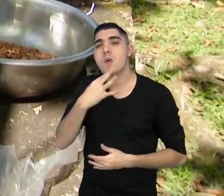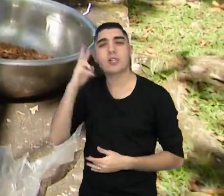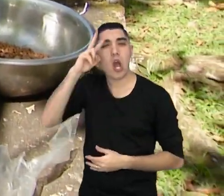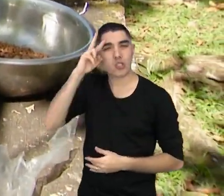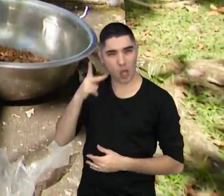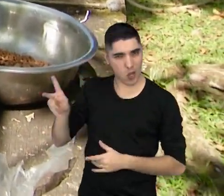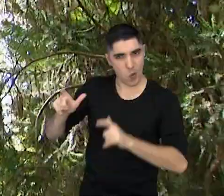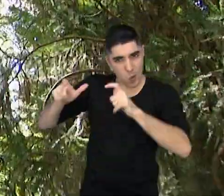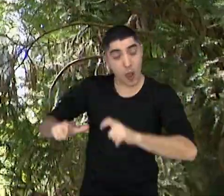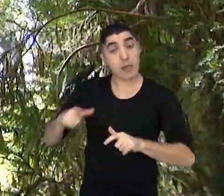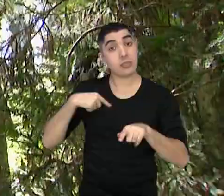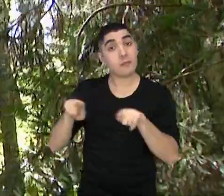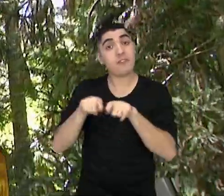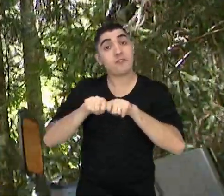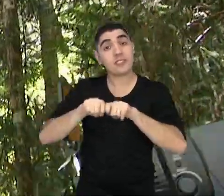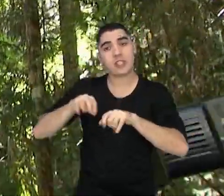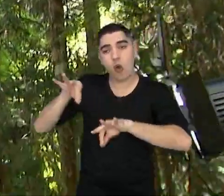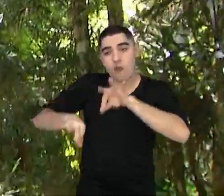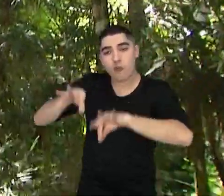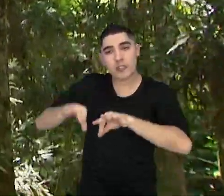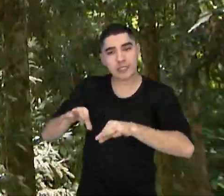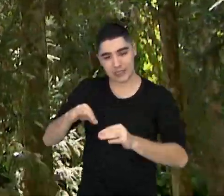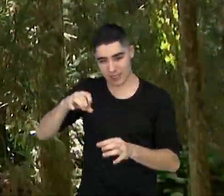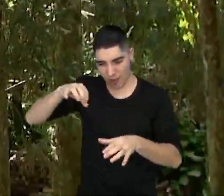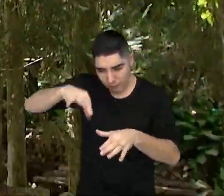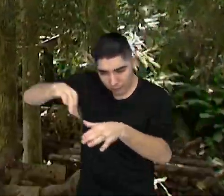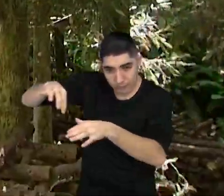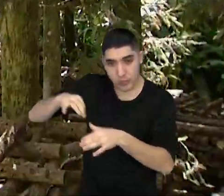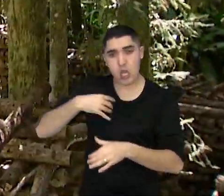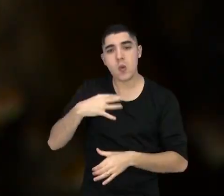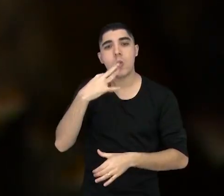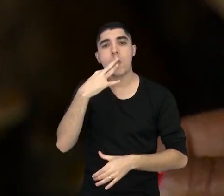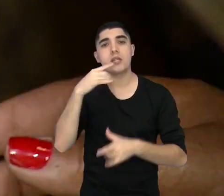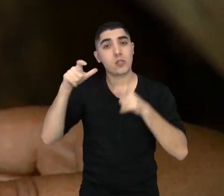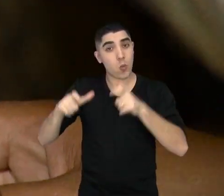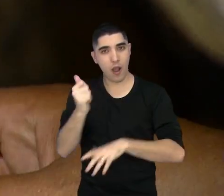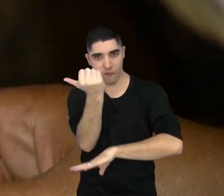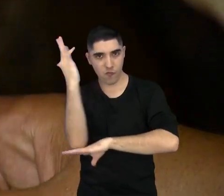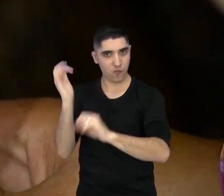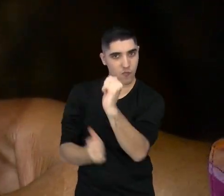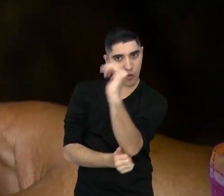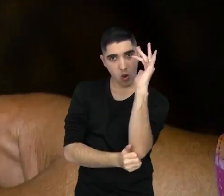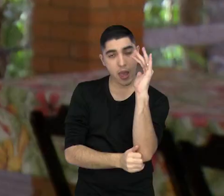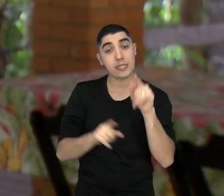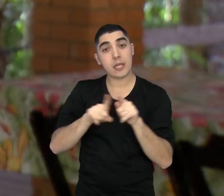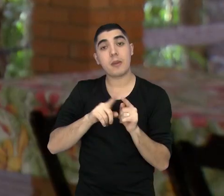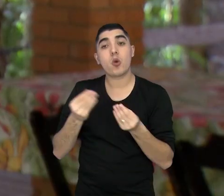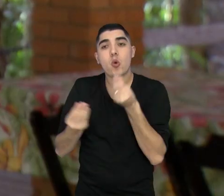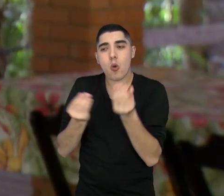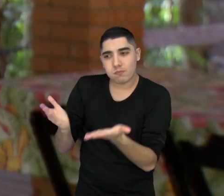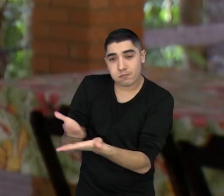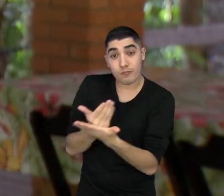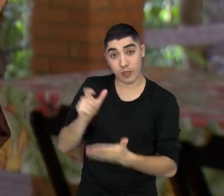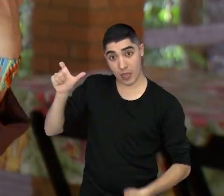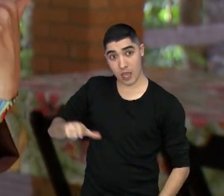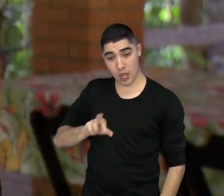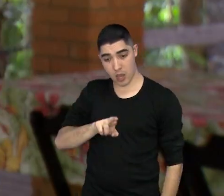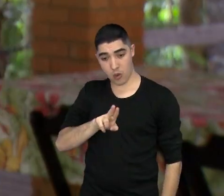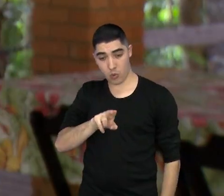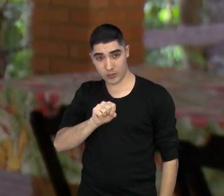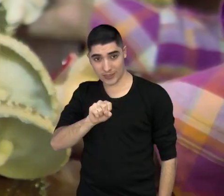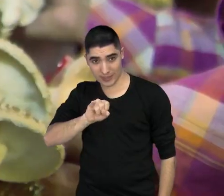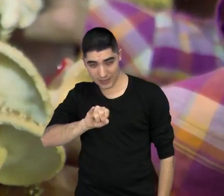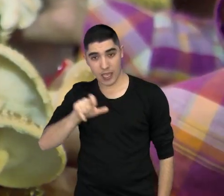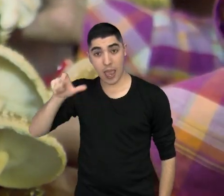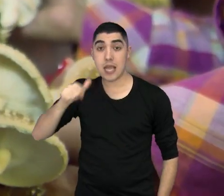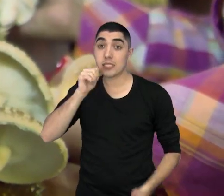de plantação. Conheci a floresta onde são cultivados e o espaço da colheita. A Roci, esposa do